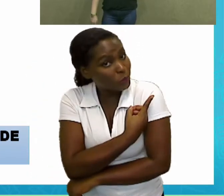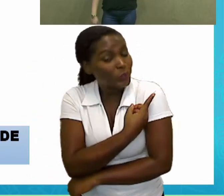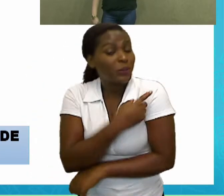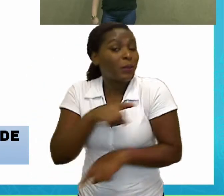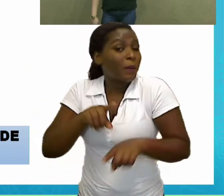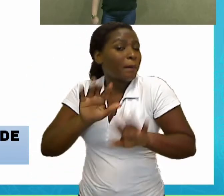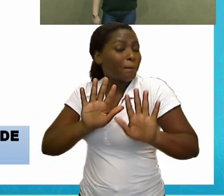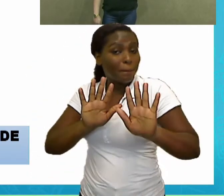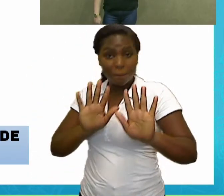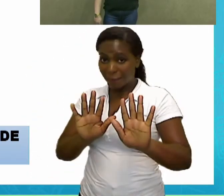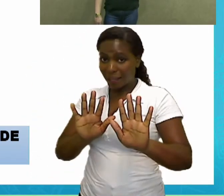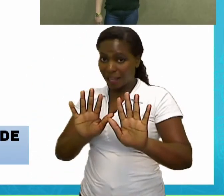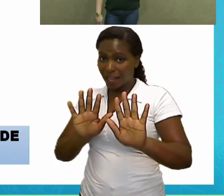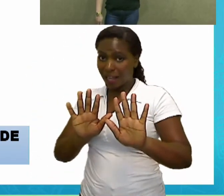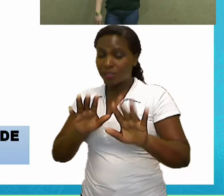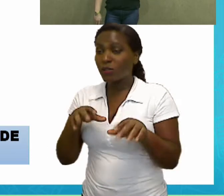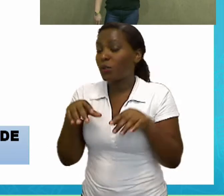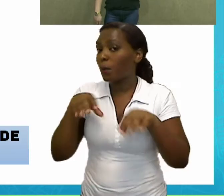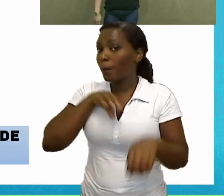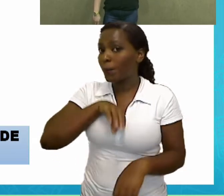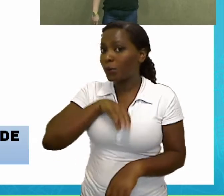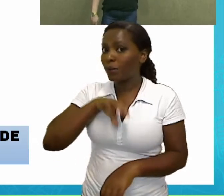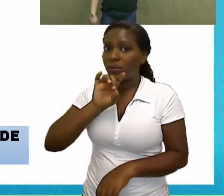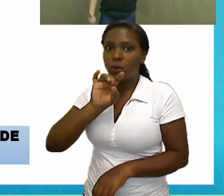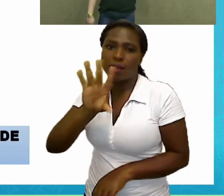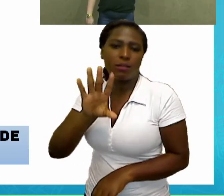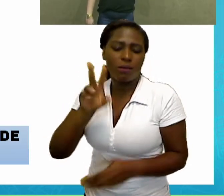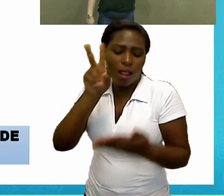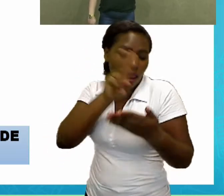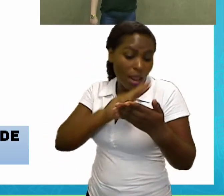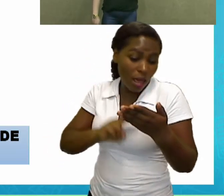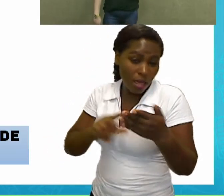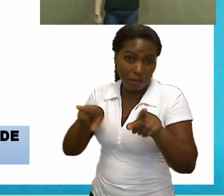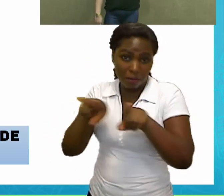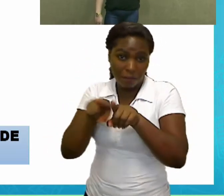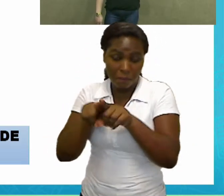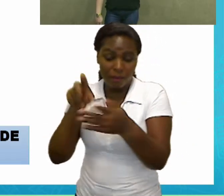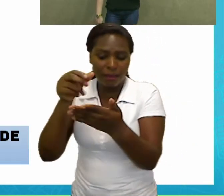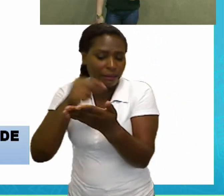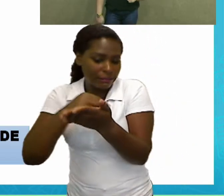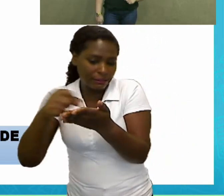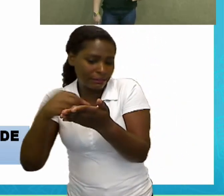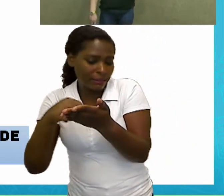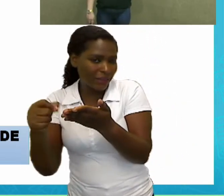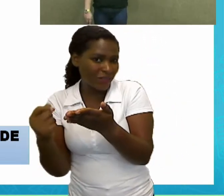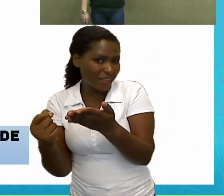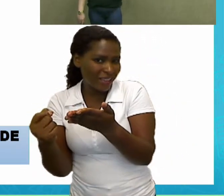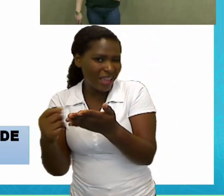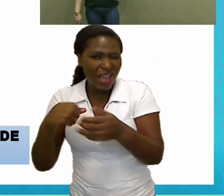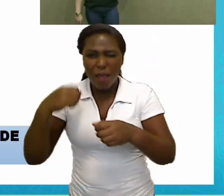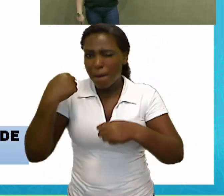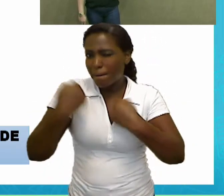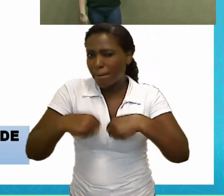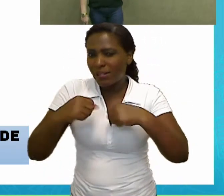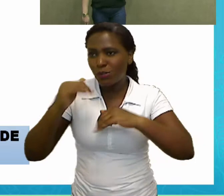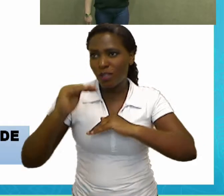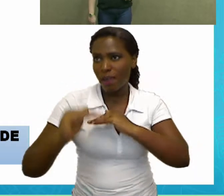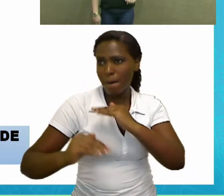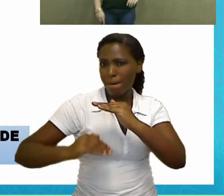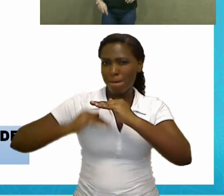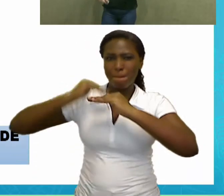em ler e escrever. É preciso ir além, é preciso compreender aquilo que se